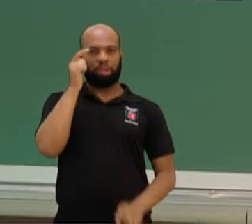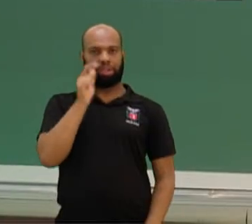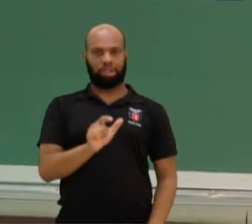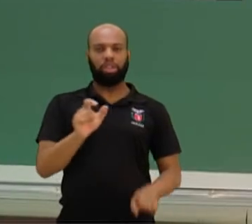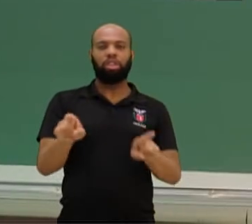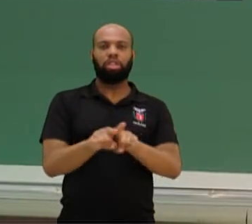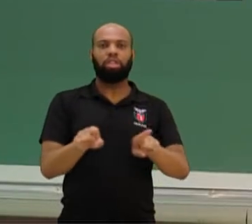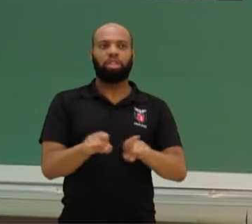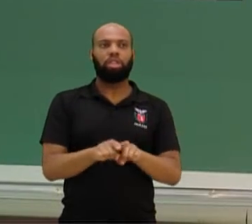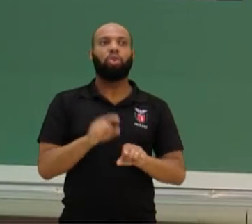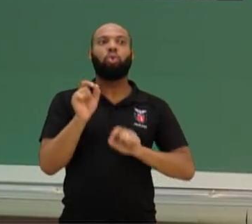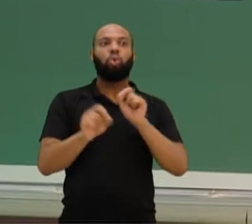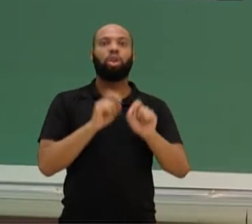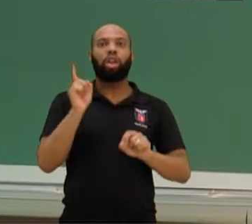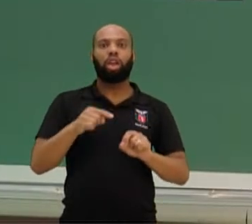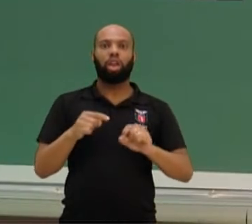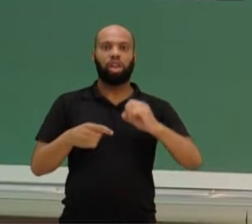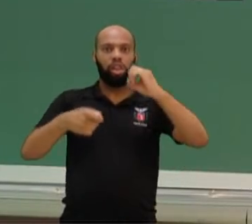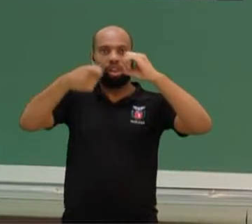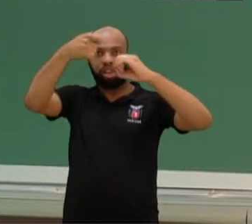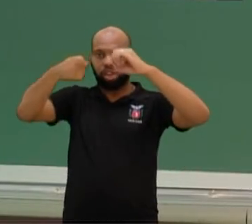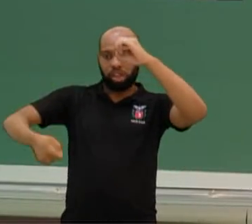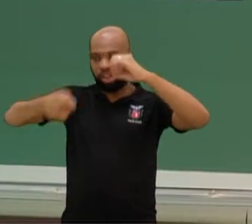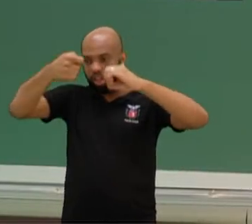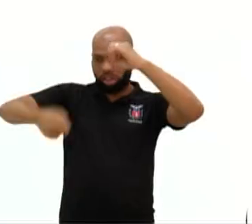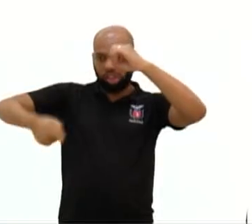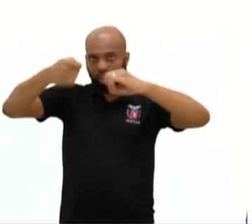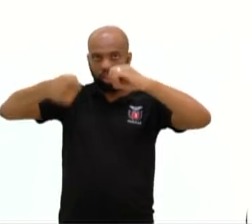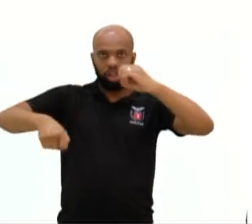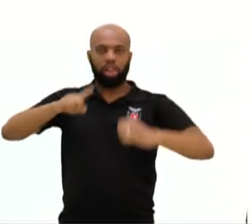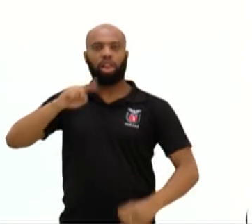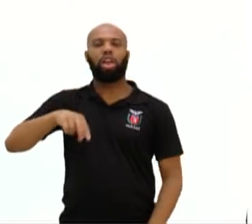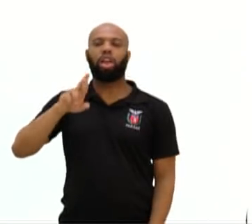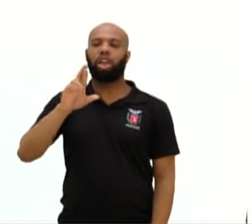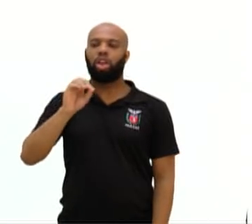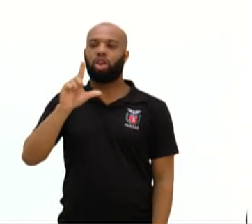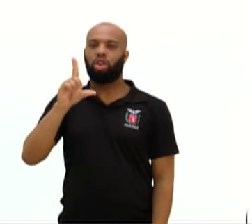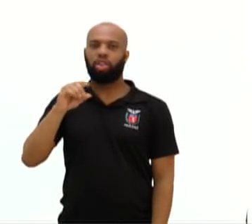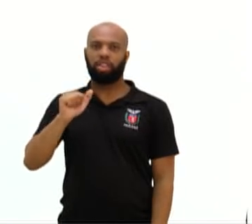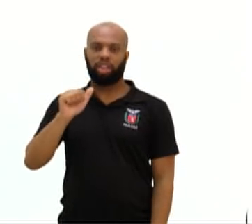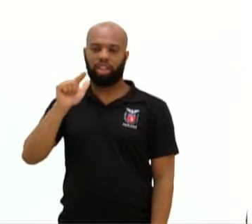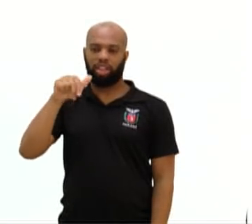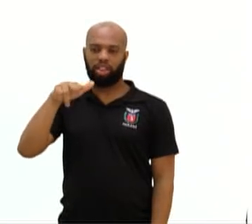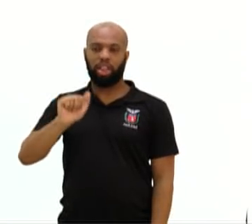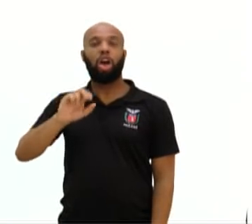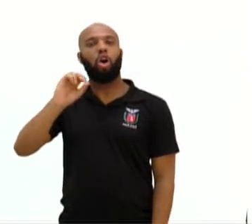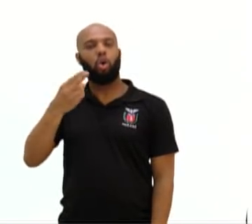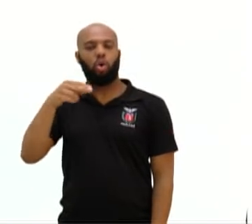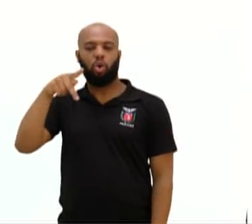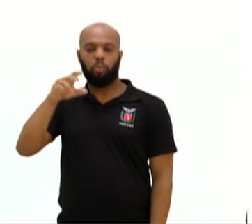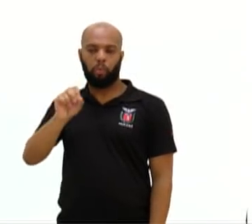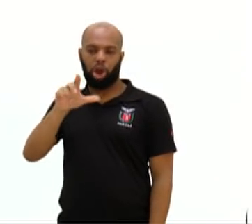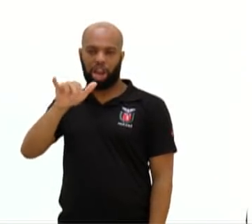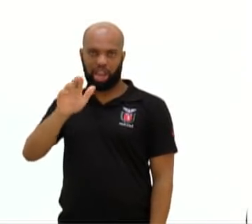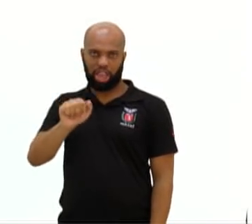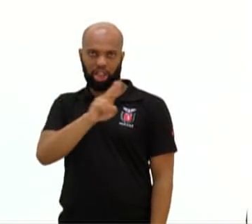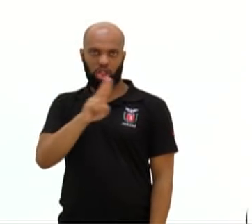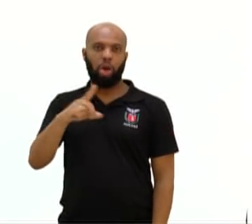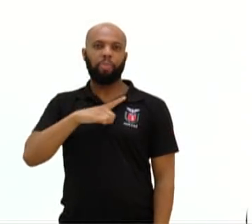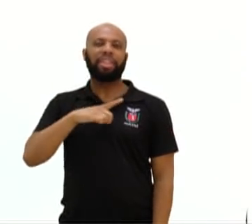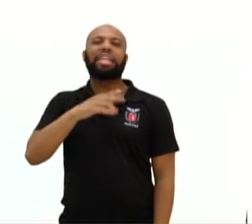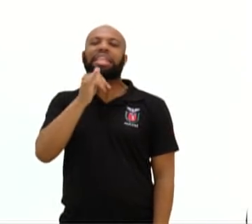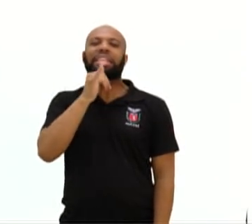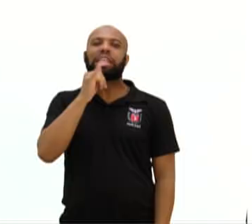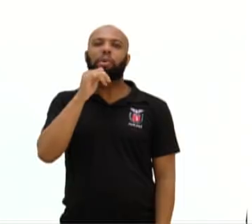das rodas, que são as roldanas ou polias. Você tem um varal aí na tua casa? Esse varal, ele está preso